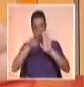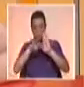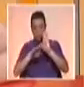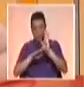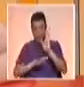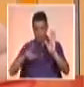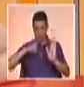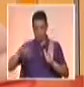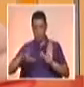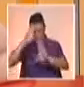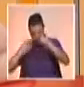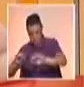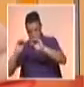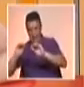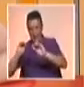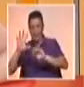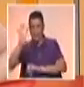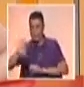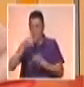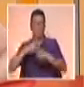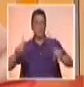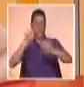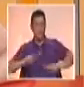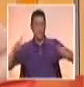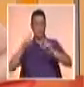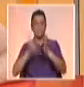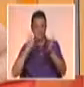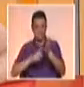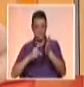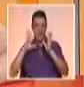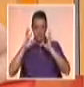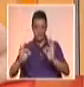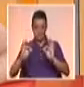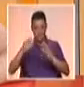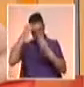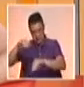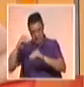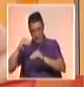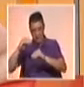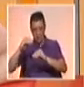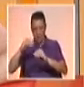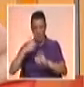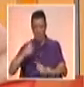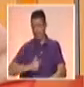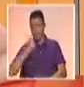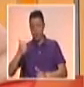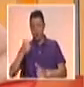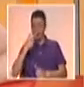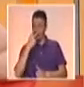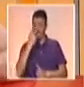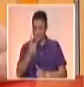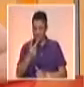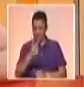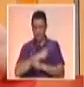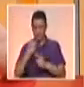eles precisarão de ser ensinados de forma diferente. Não é, provavelmente não. Precisam mesmo de ser. Precisam ser ensinados através daquilo que têm melhor. A visão, o